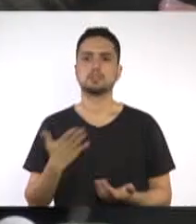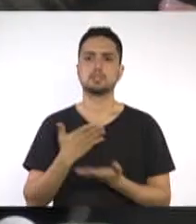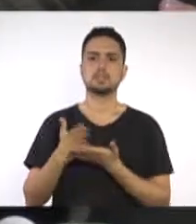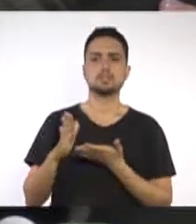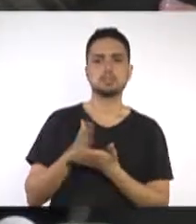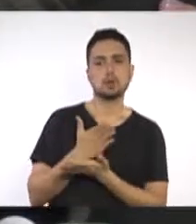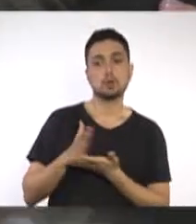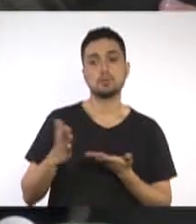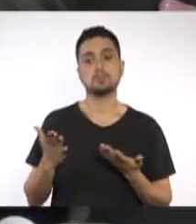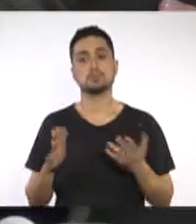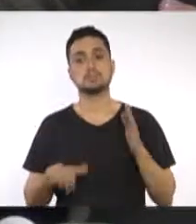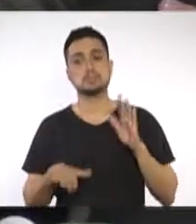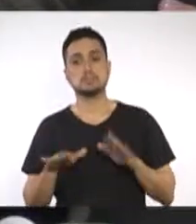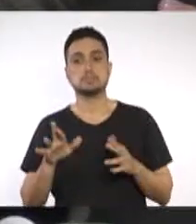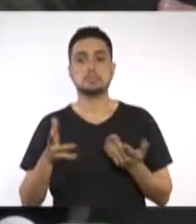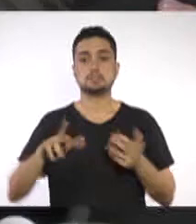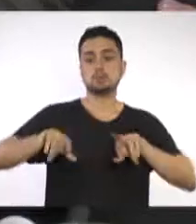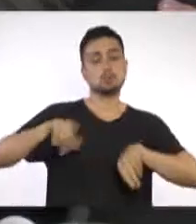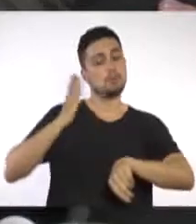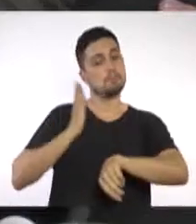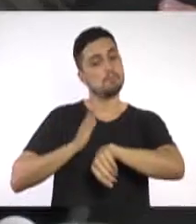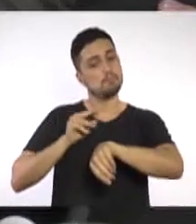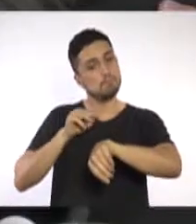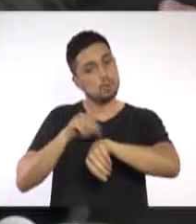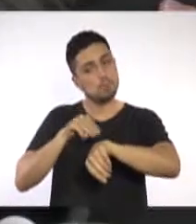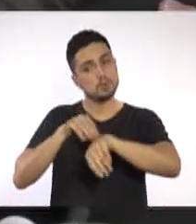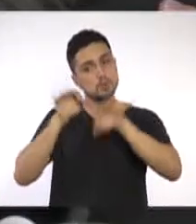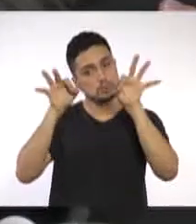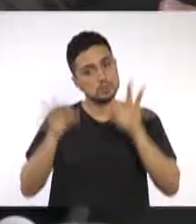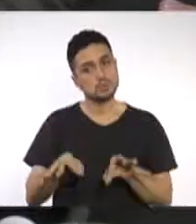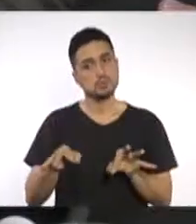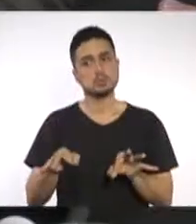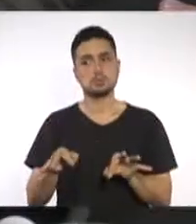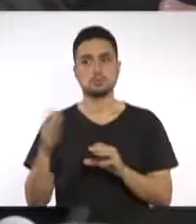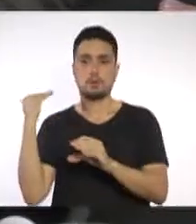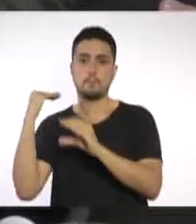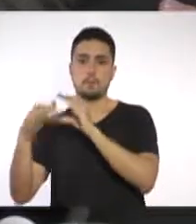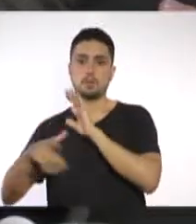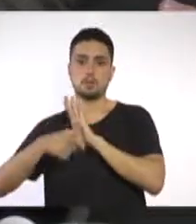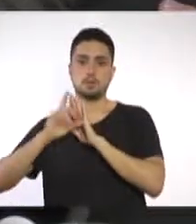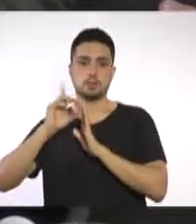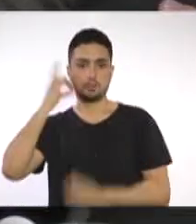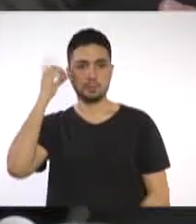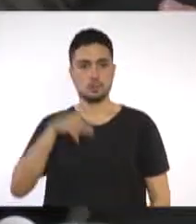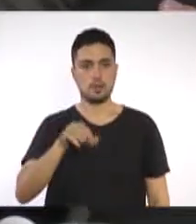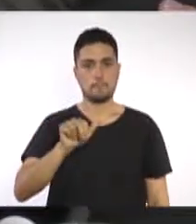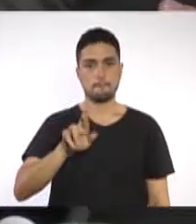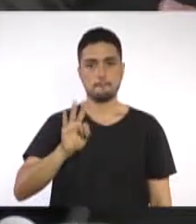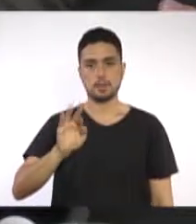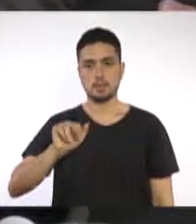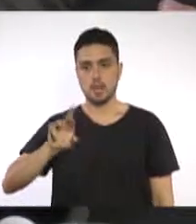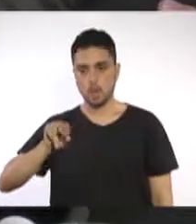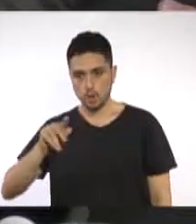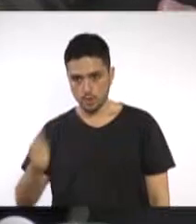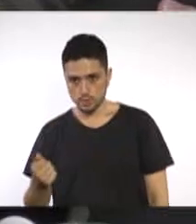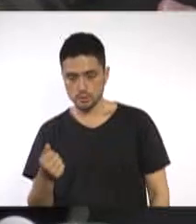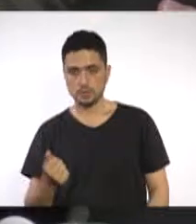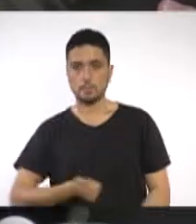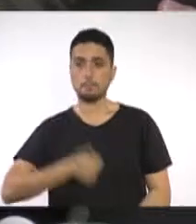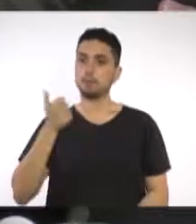essa a hora, e sim, como encaminhado antes, inclusive para a deputada Marta Rocha, primeiro um movimento feito pela